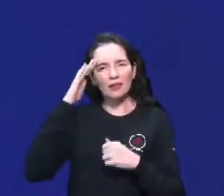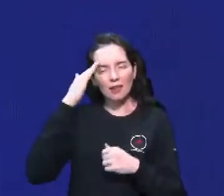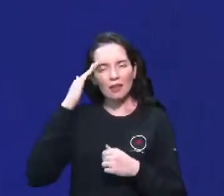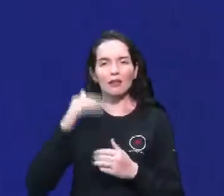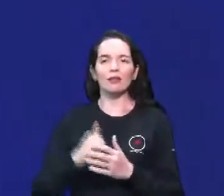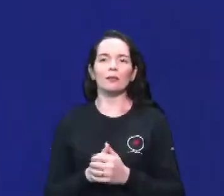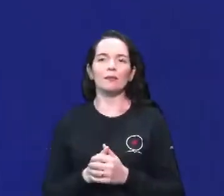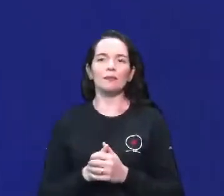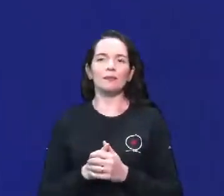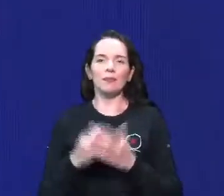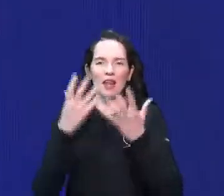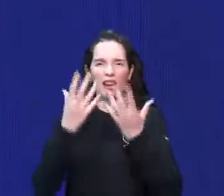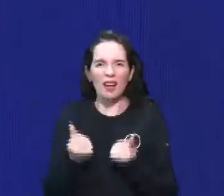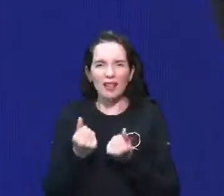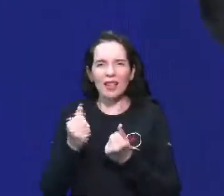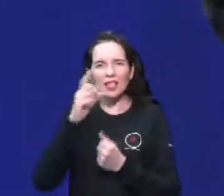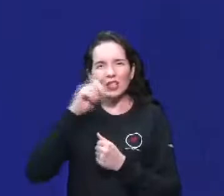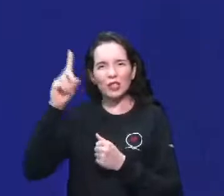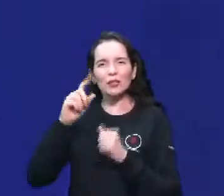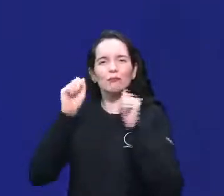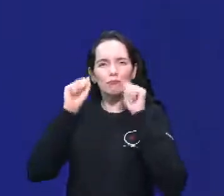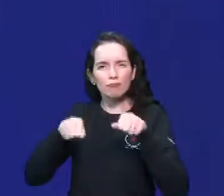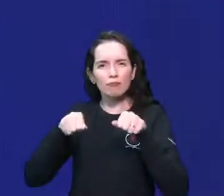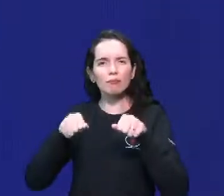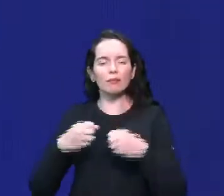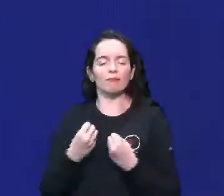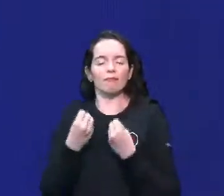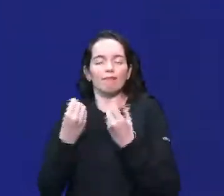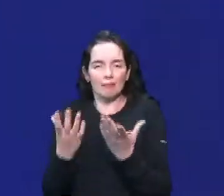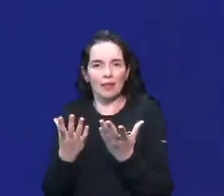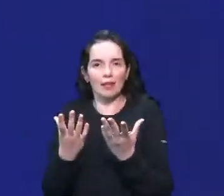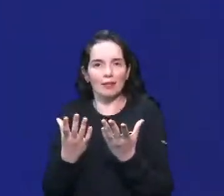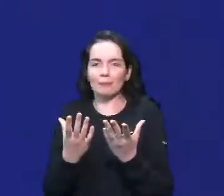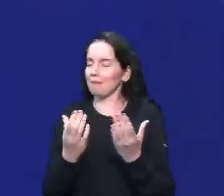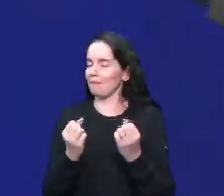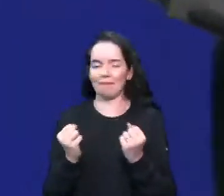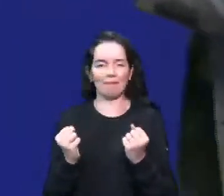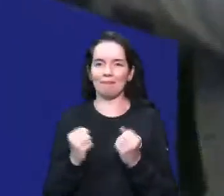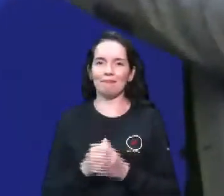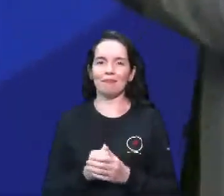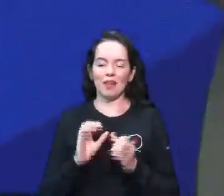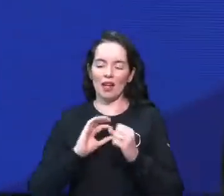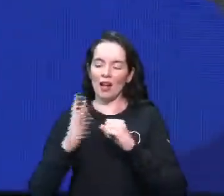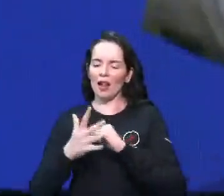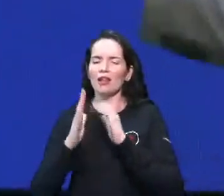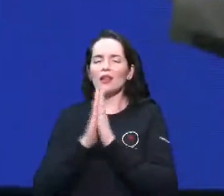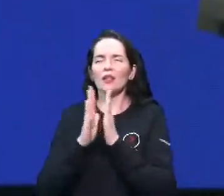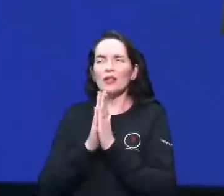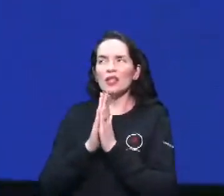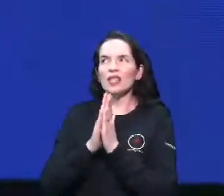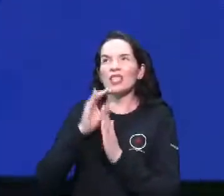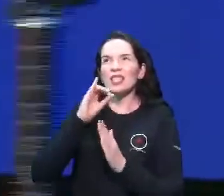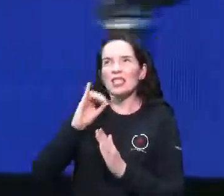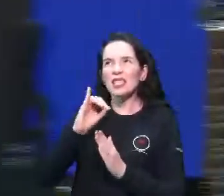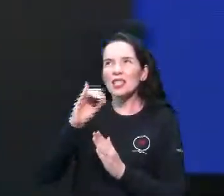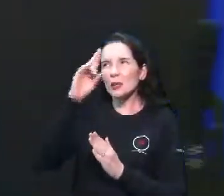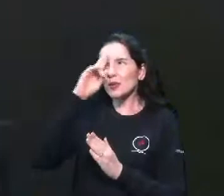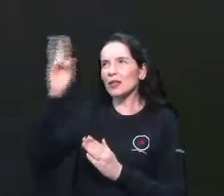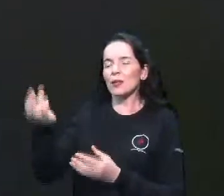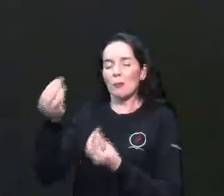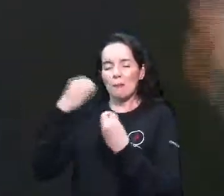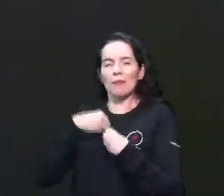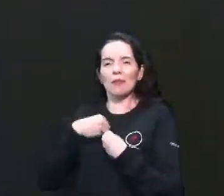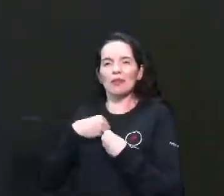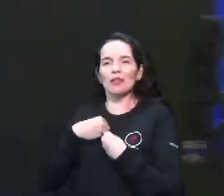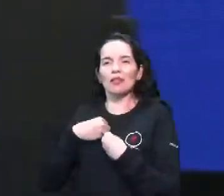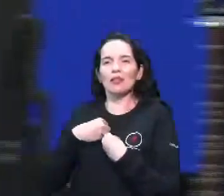ganhar de Deus na capacidade de dar. Ela faz uma oração dizendo: se o Senhor me der um, eu levo ele para o